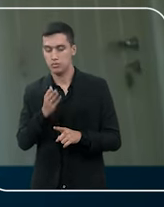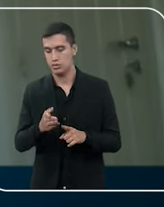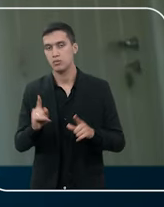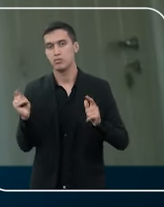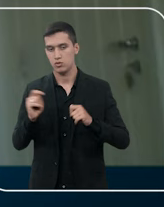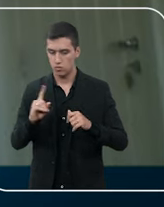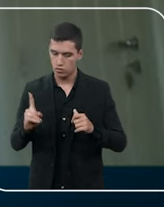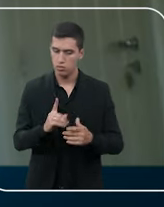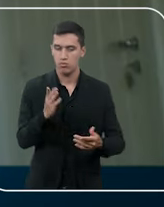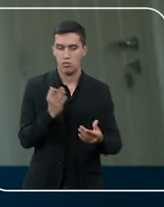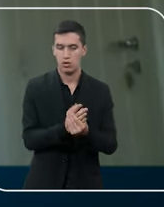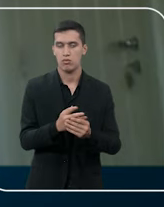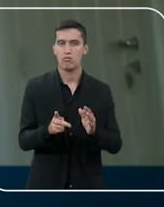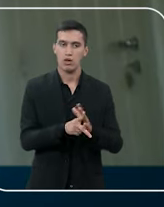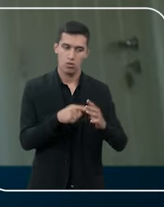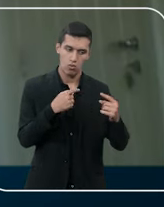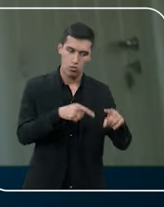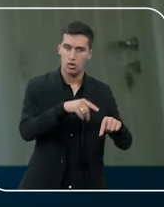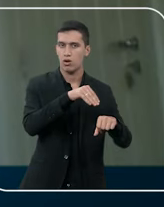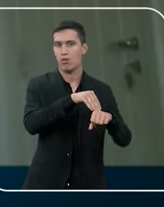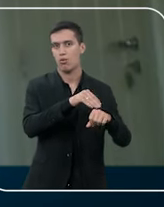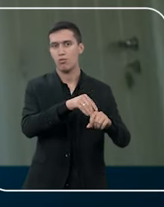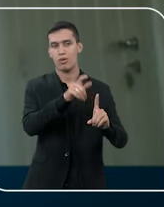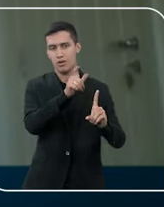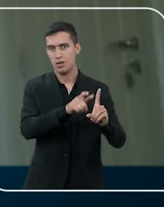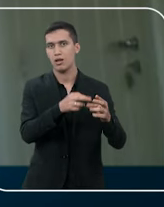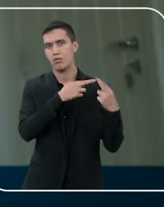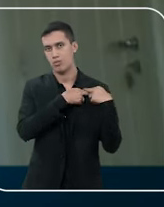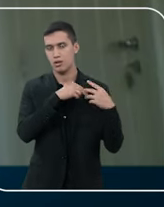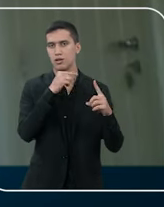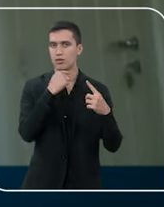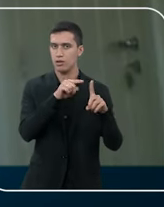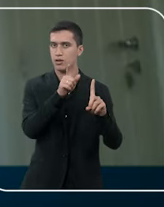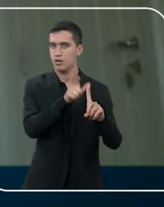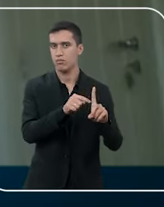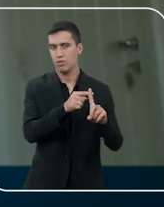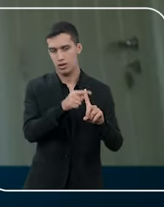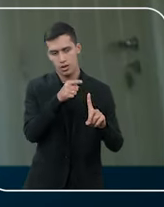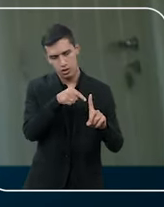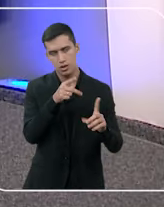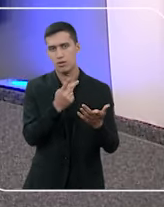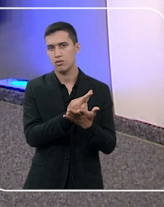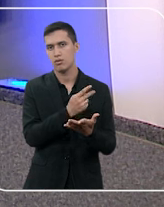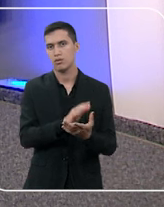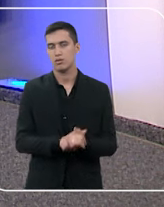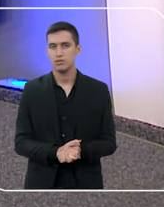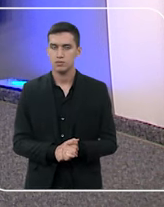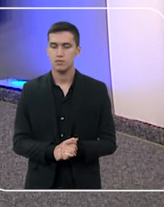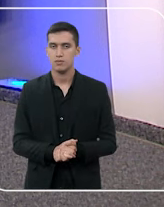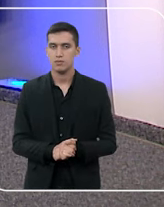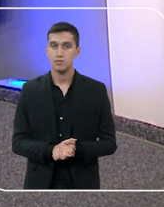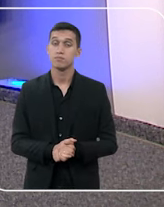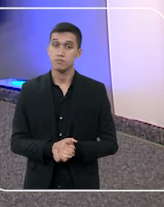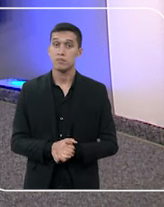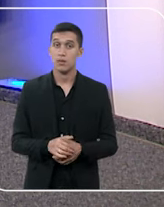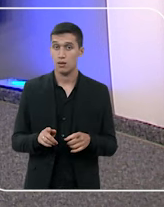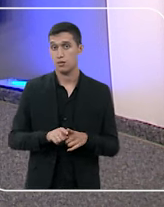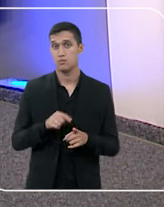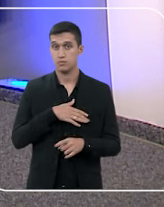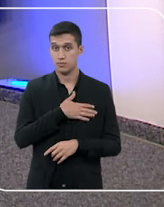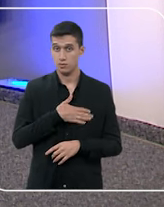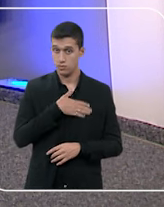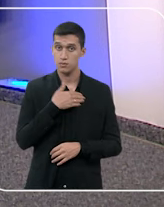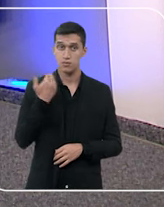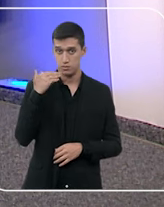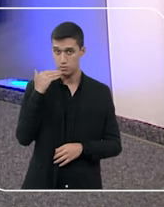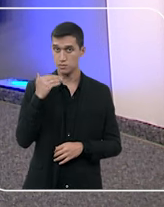aferida a culpa, né, a responsabilidade desse médico por conta do erro médico. Eu gostaria então de entender direito ainda com você,